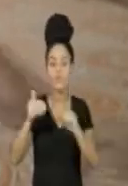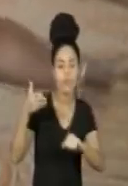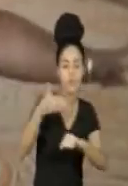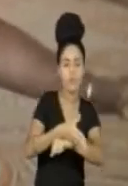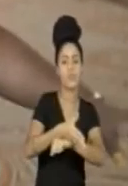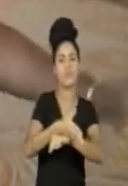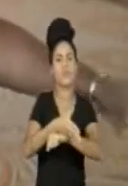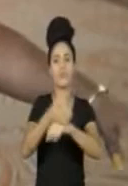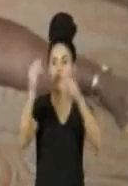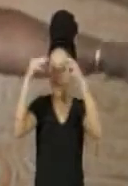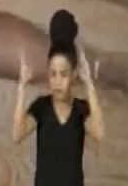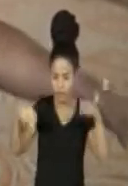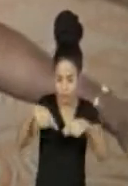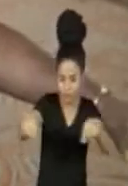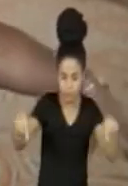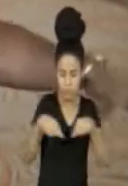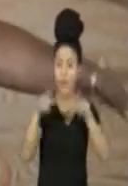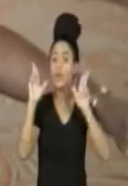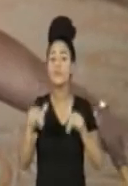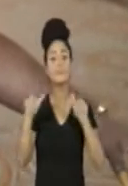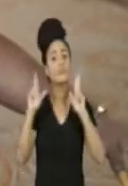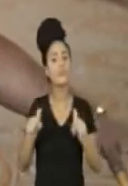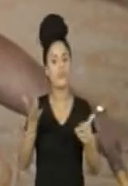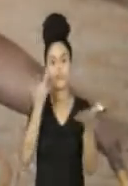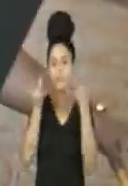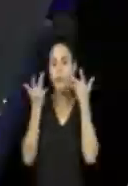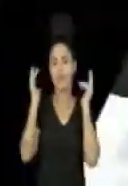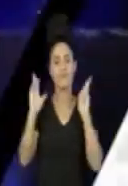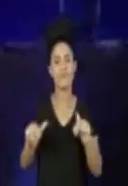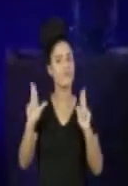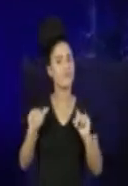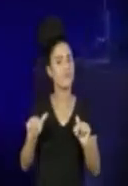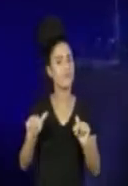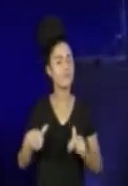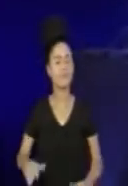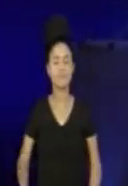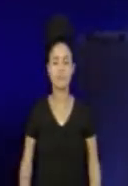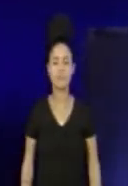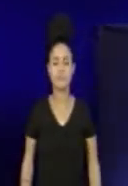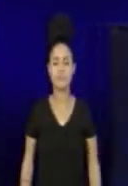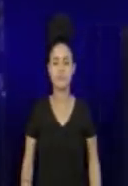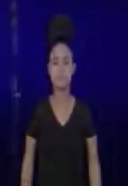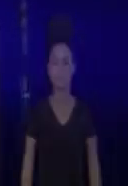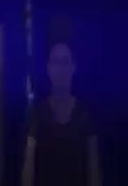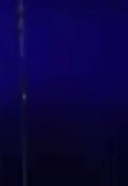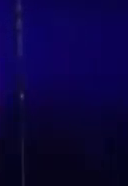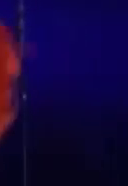possibilidade de entrar nesse espaço, nesse teatro.